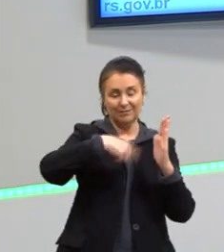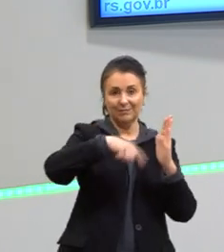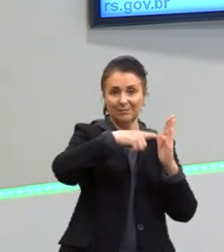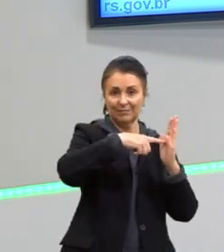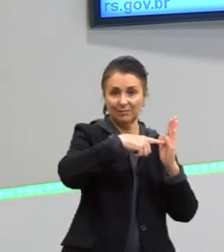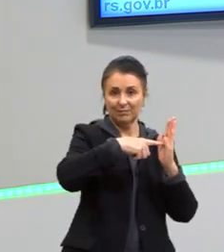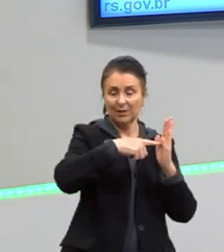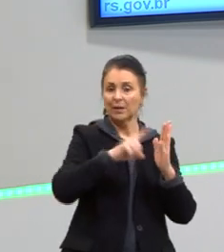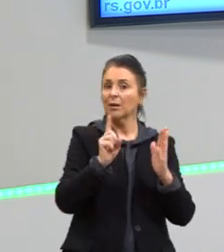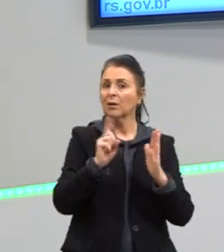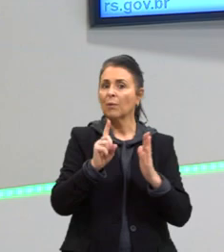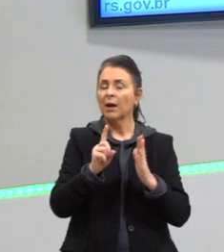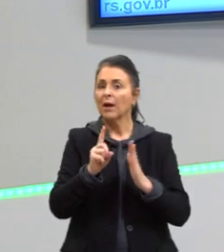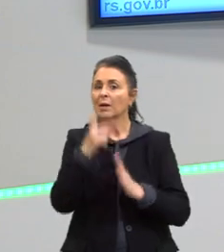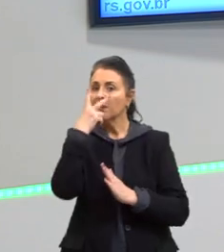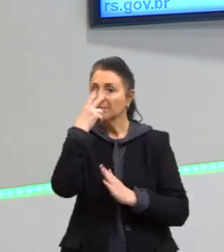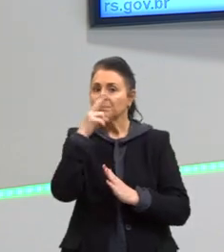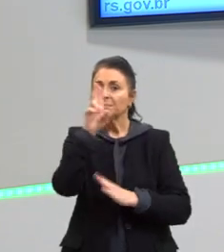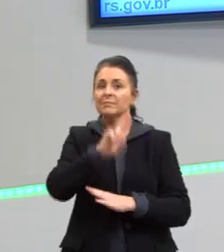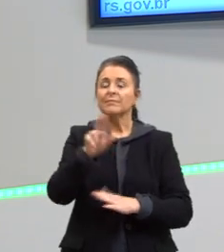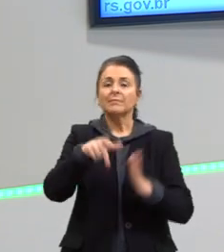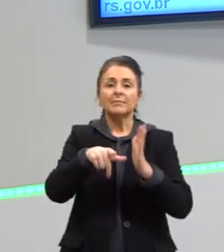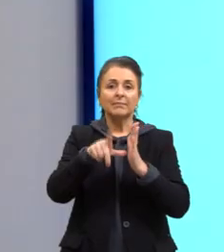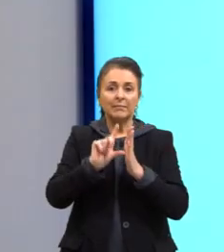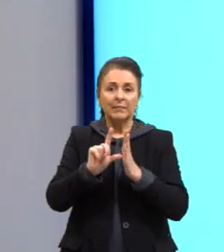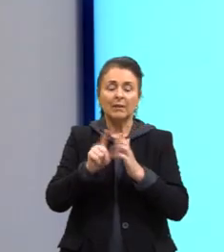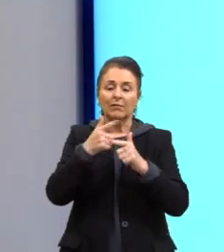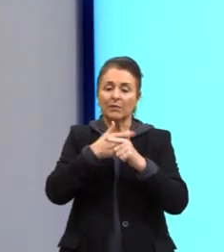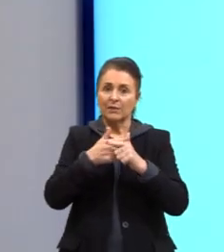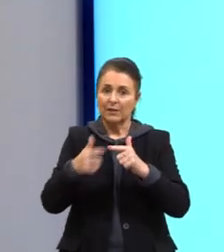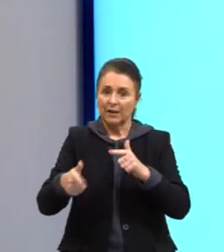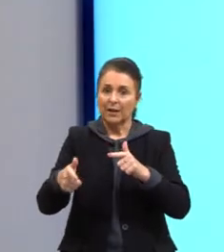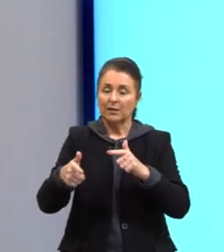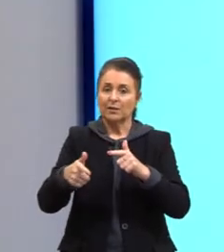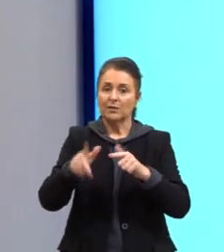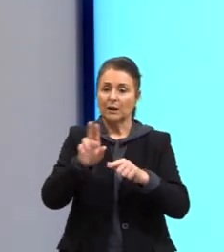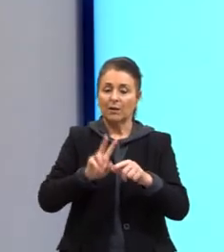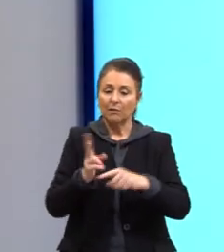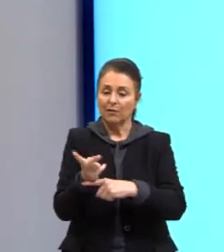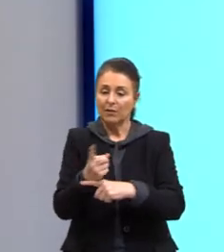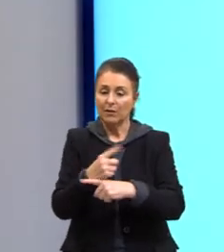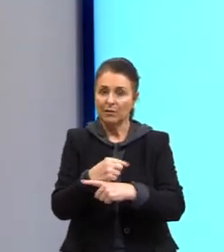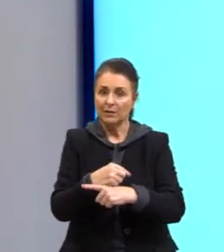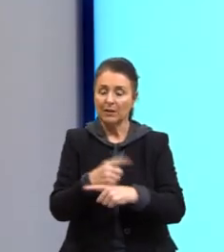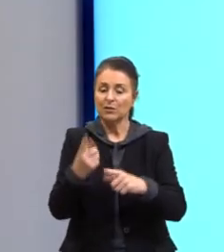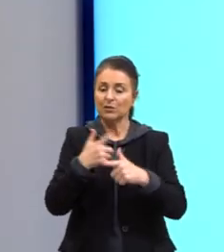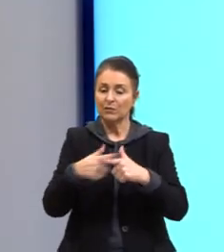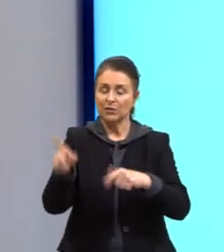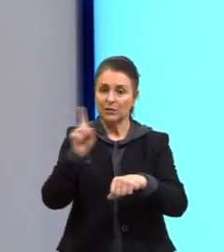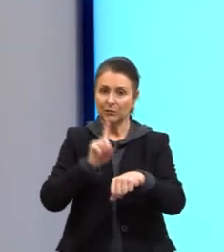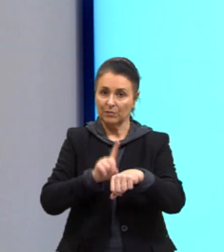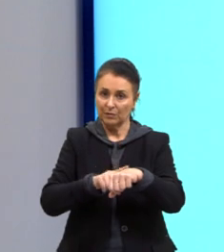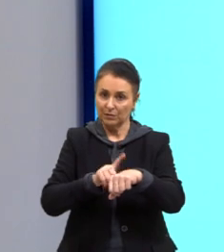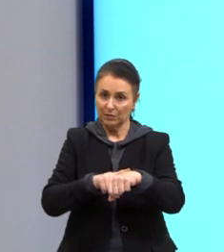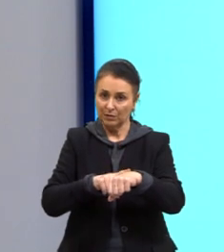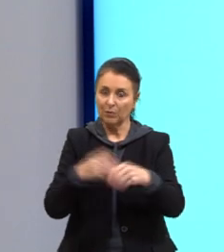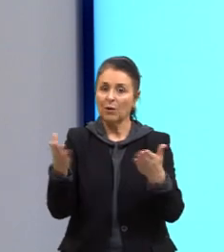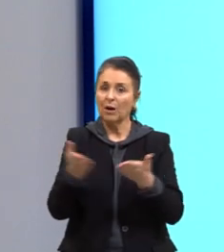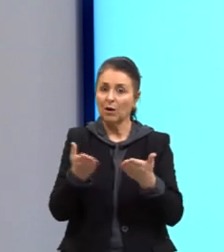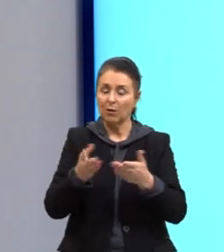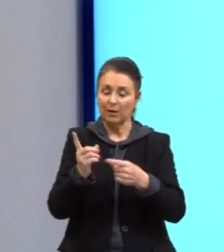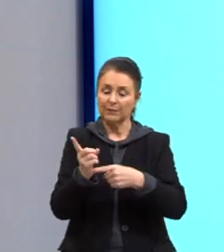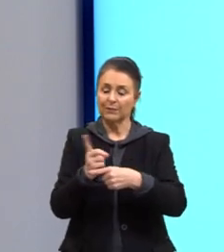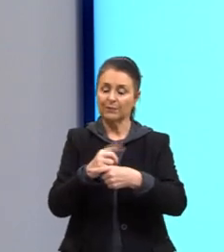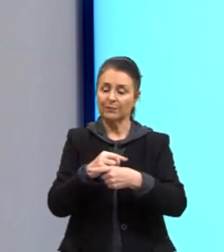como a gente estava acostumada a usar velocidade dividido pelo tempo é uma aceleração que agora vai ser velocidade